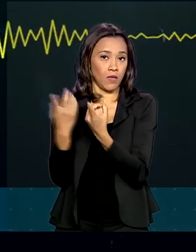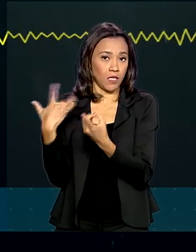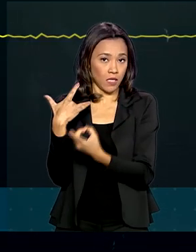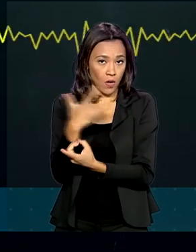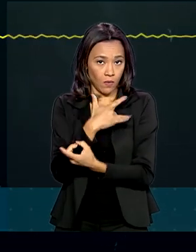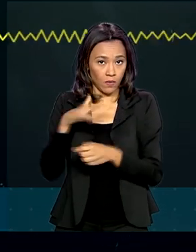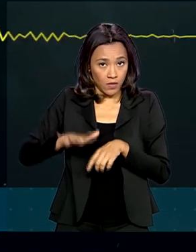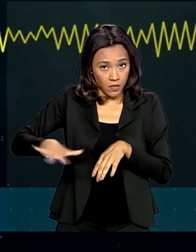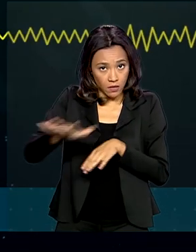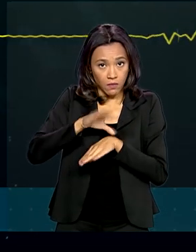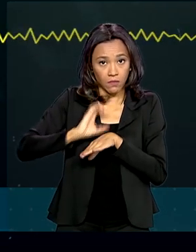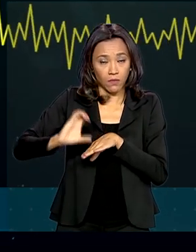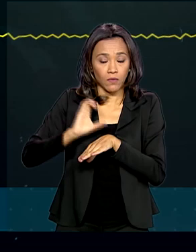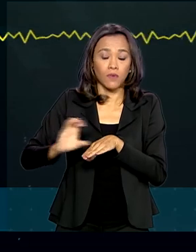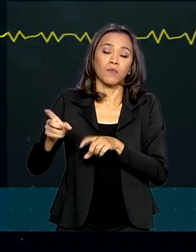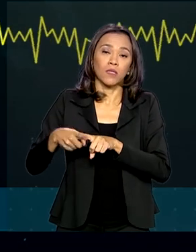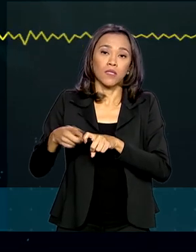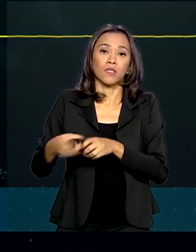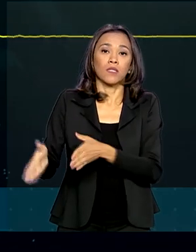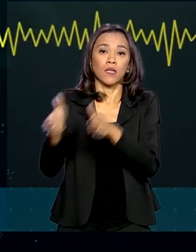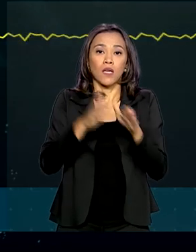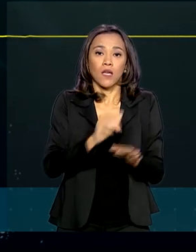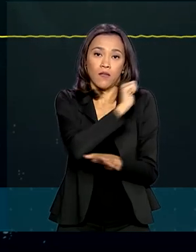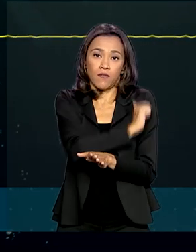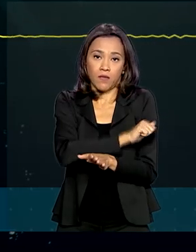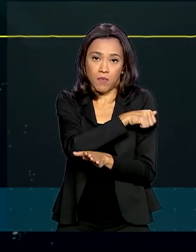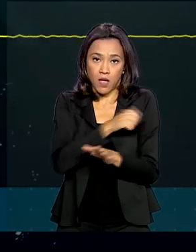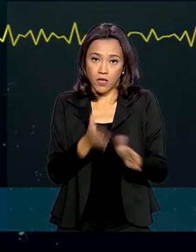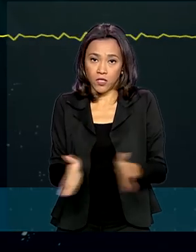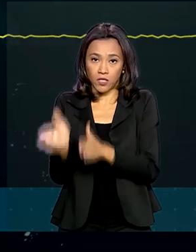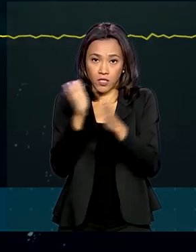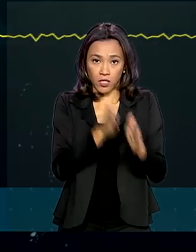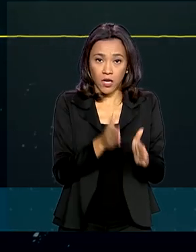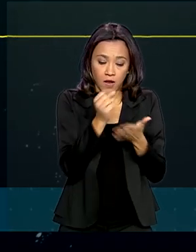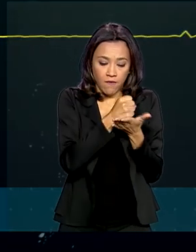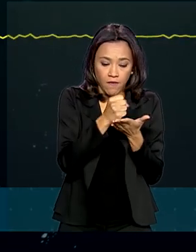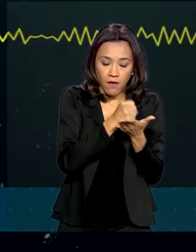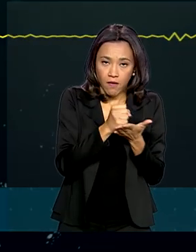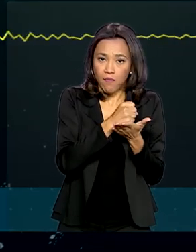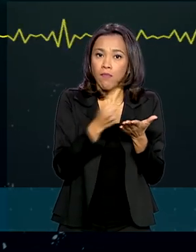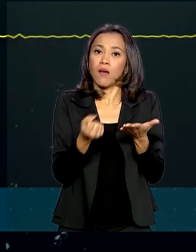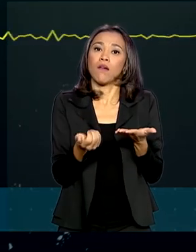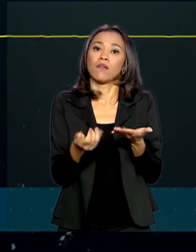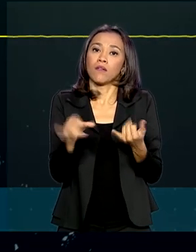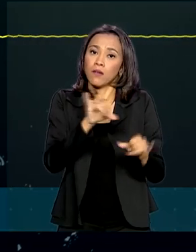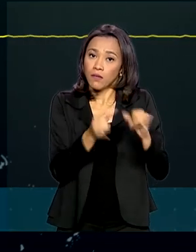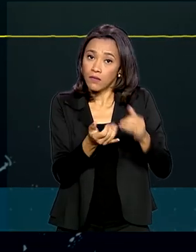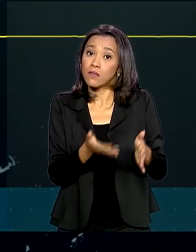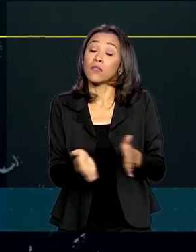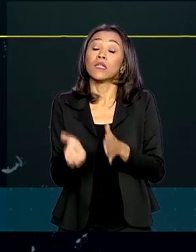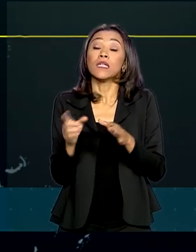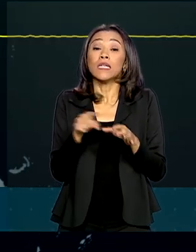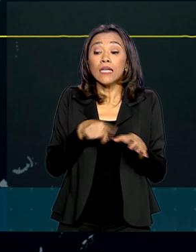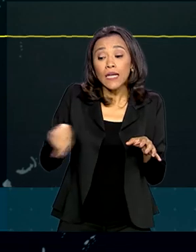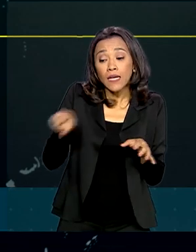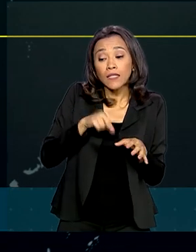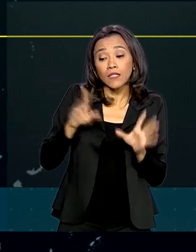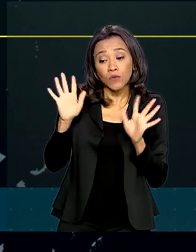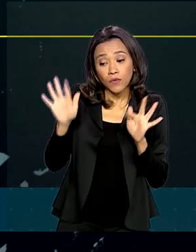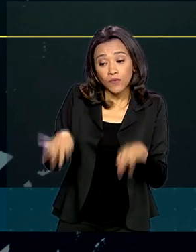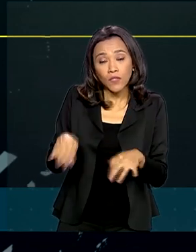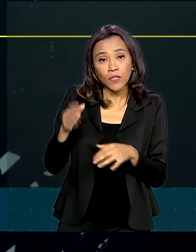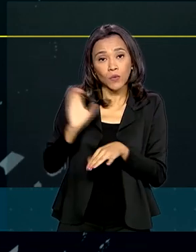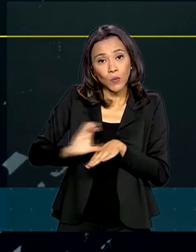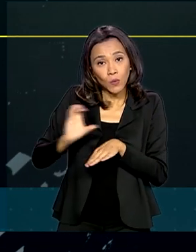medicina, enfermagem, farmacologia. E esses estudantes, principalmente no final do curso, eles podem ajudar